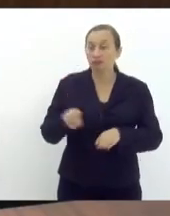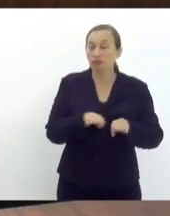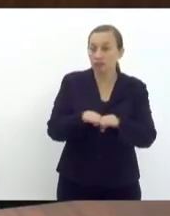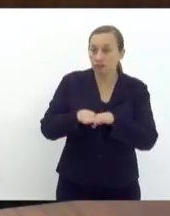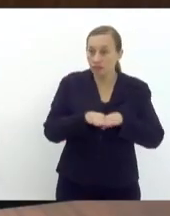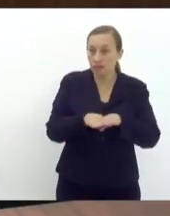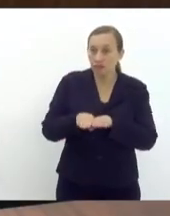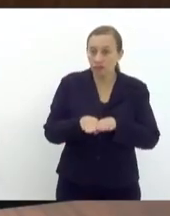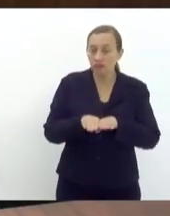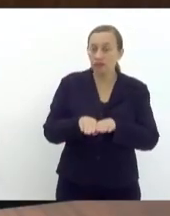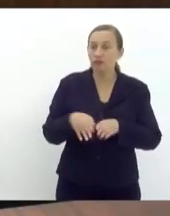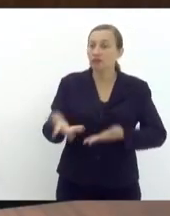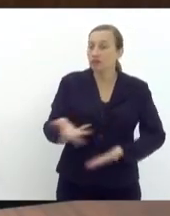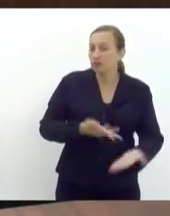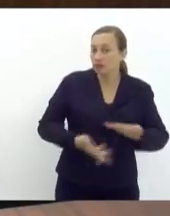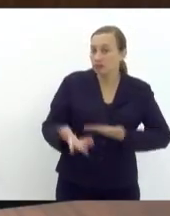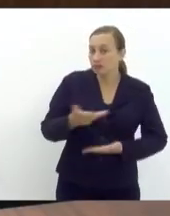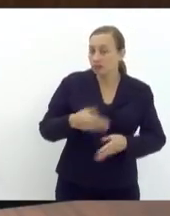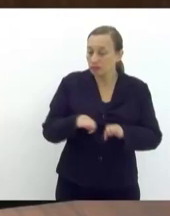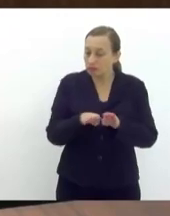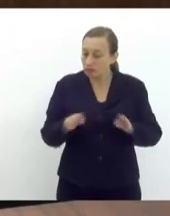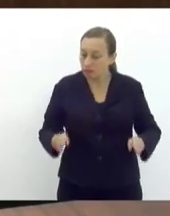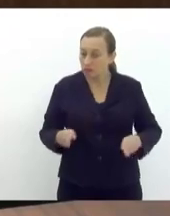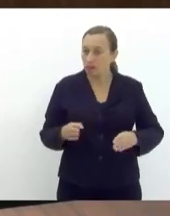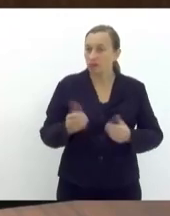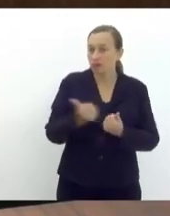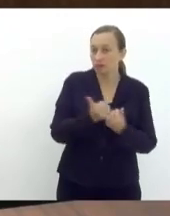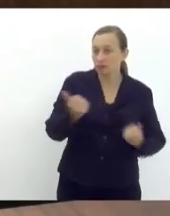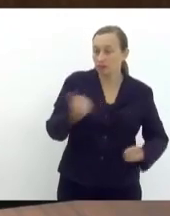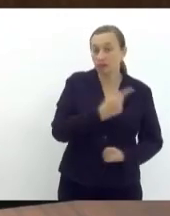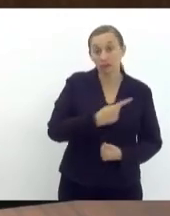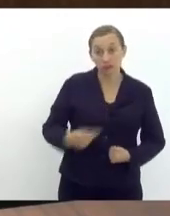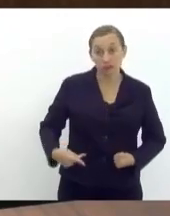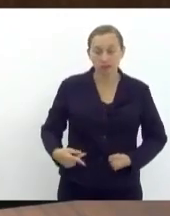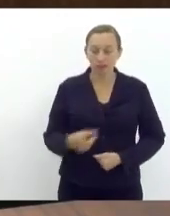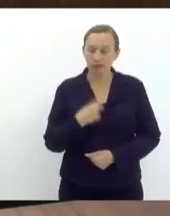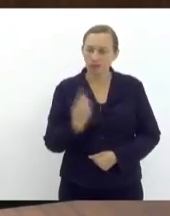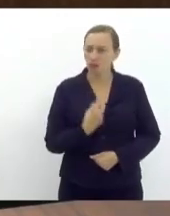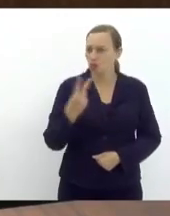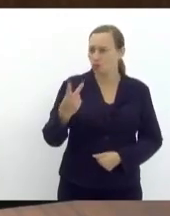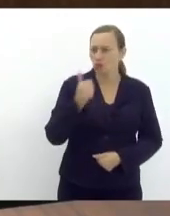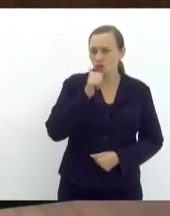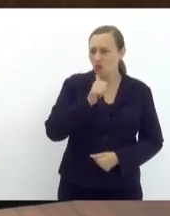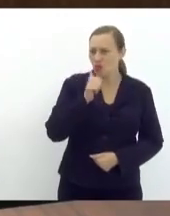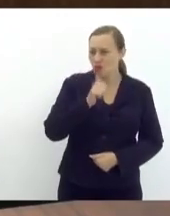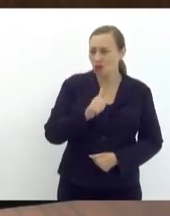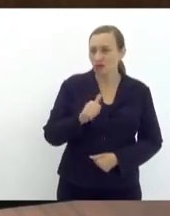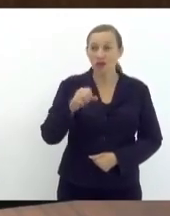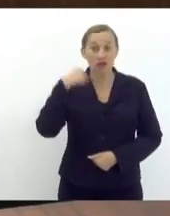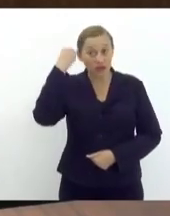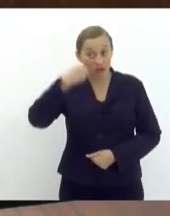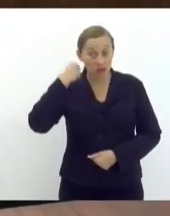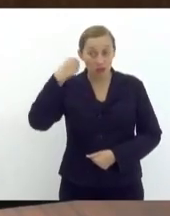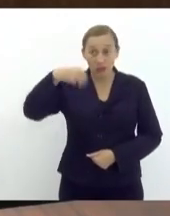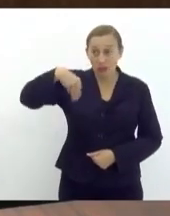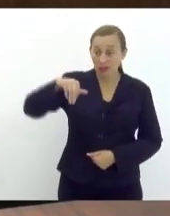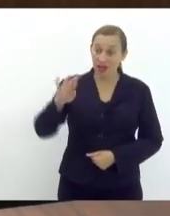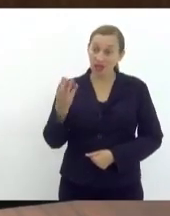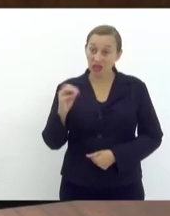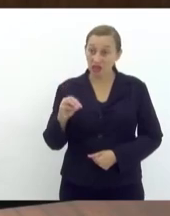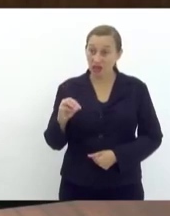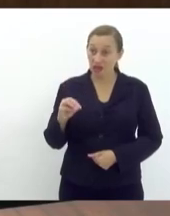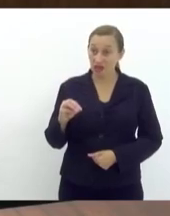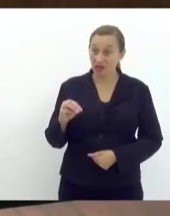tá aí compartilhando a mesa com a nossa vice-presidente duas mulheres nosso Senador Marquinho aí no meio